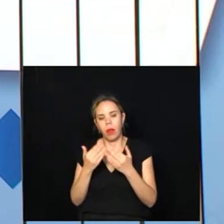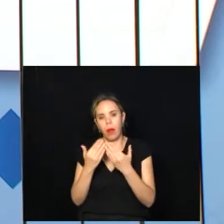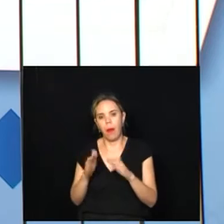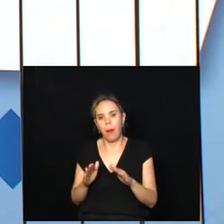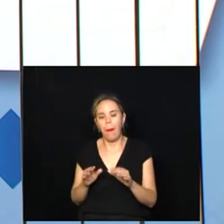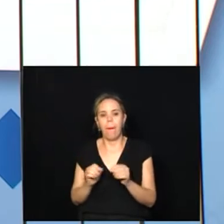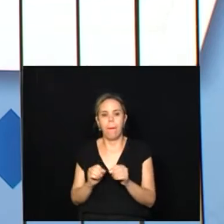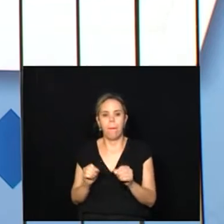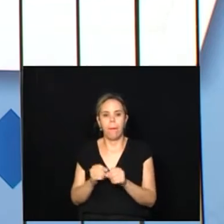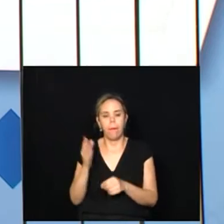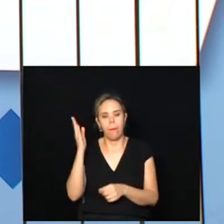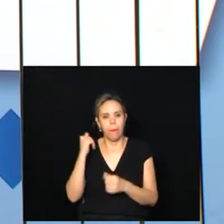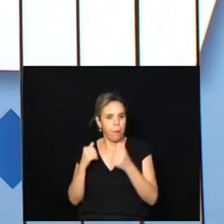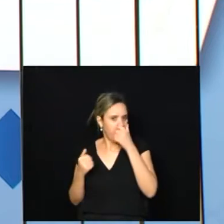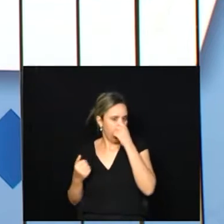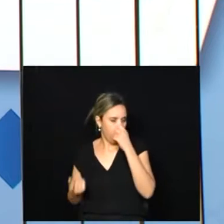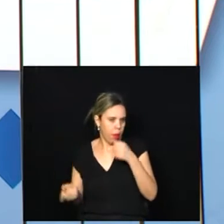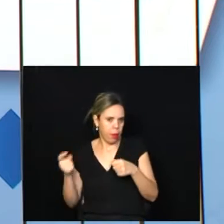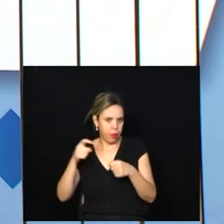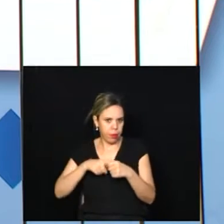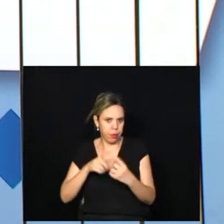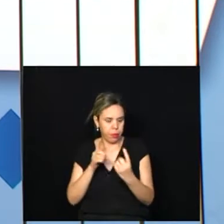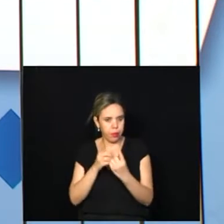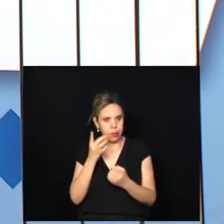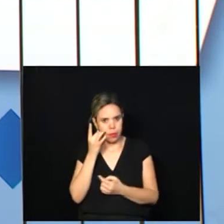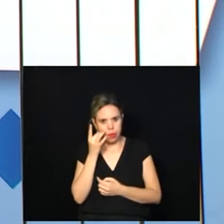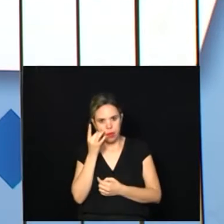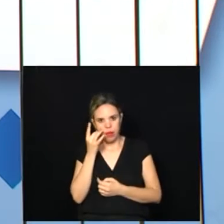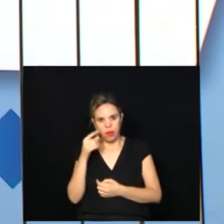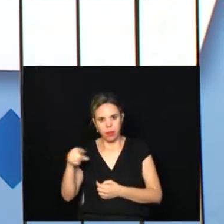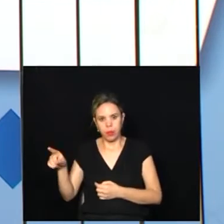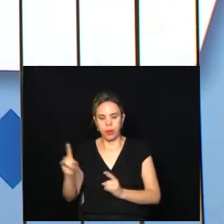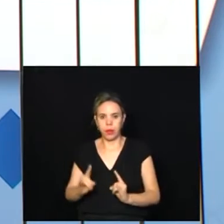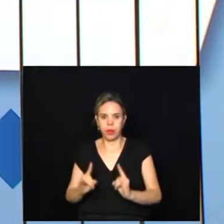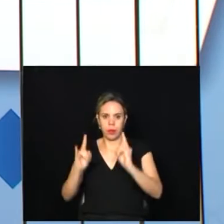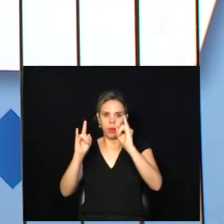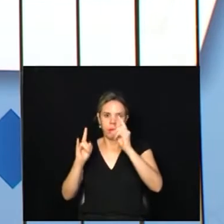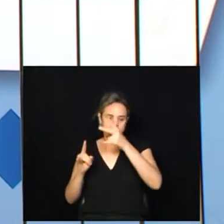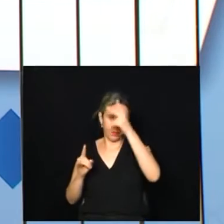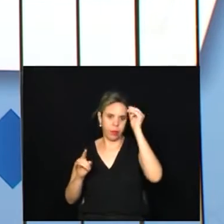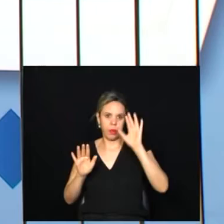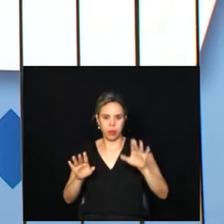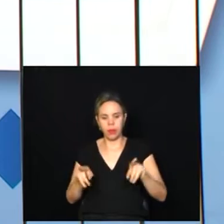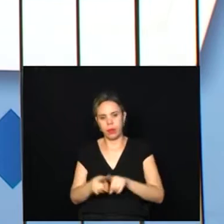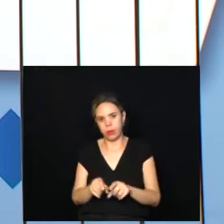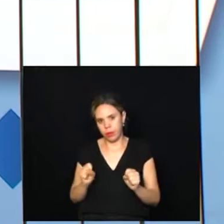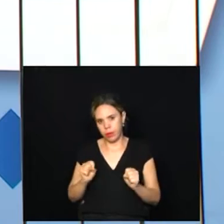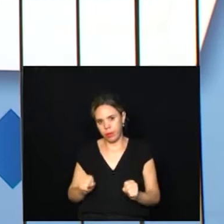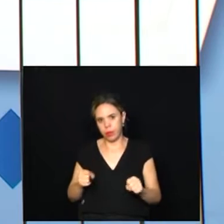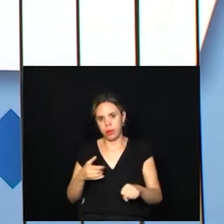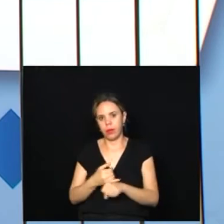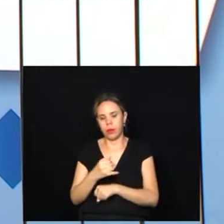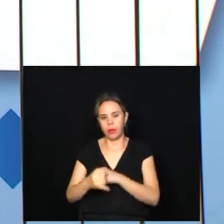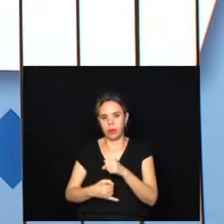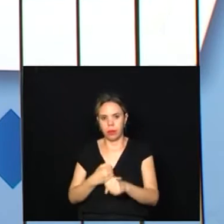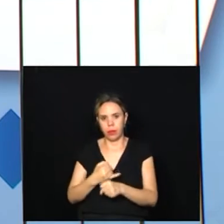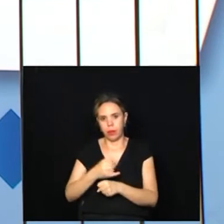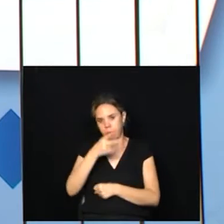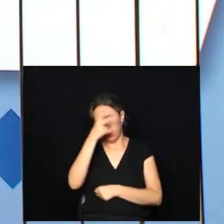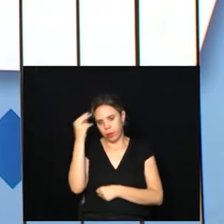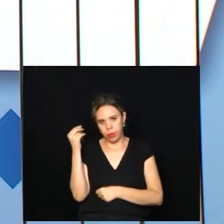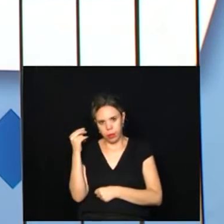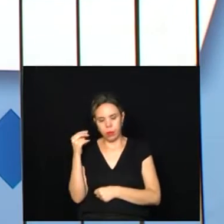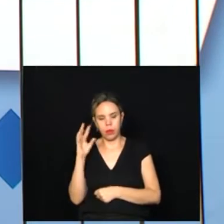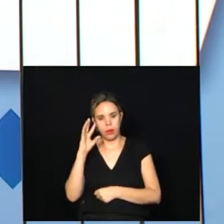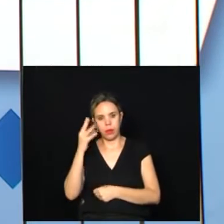Aberta. A gente sabe que ele voltou a funcionar presencialmente lá no Paço Municipal, mas você pode acessar o site da prefeitura